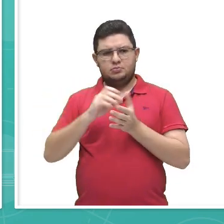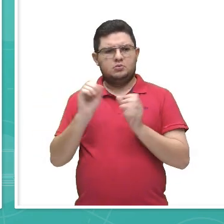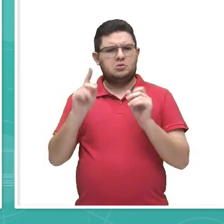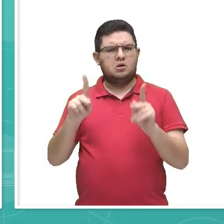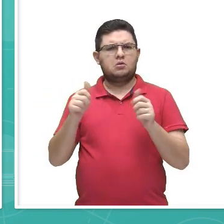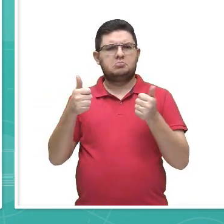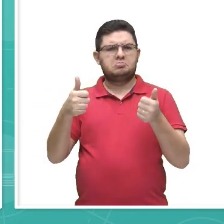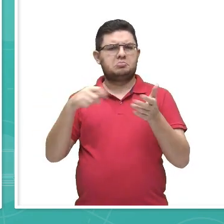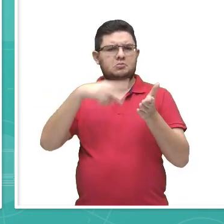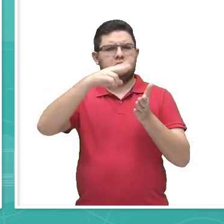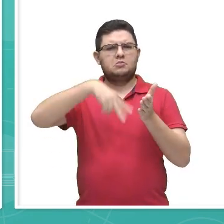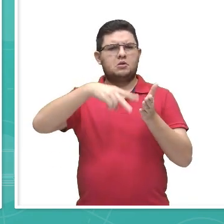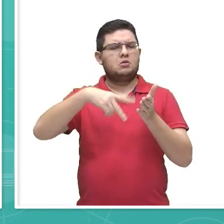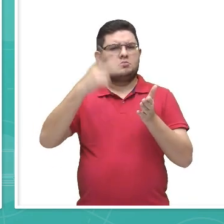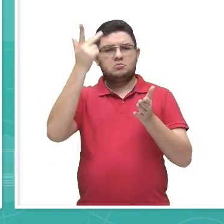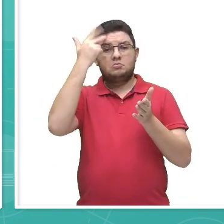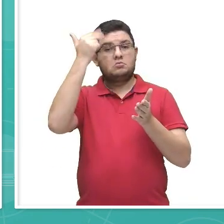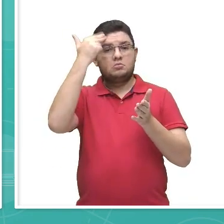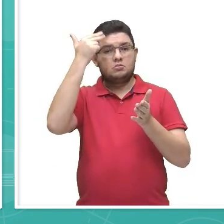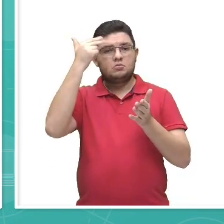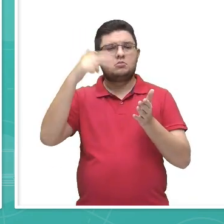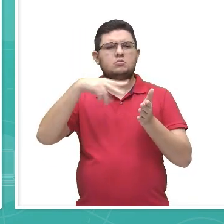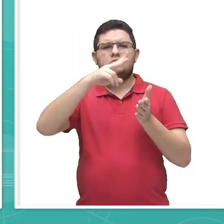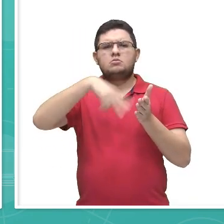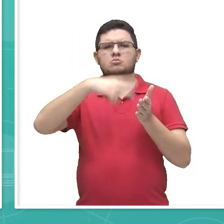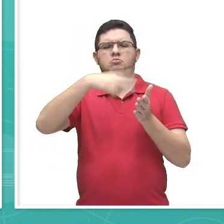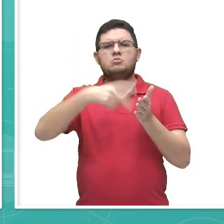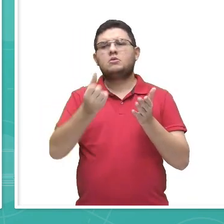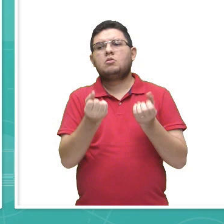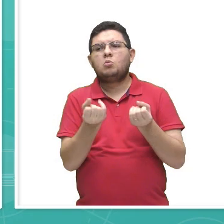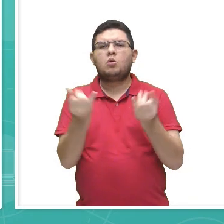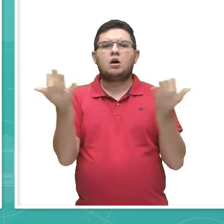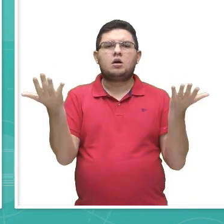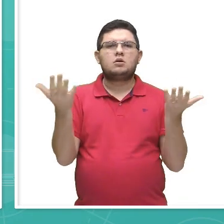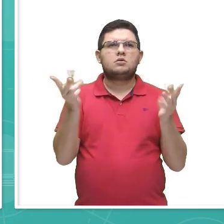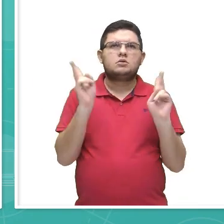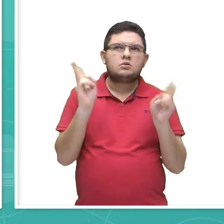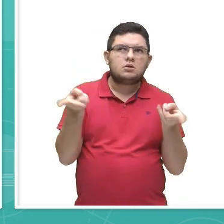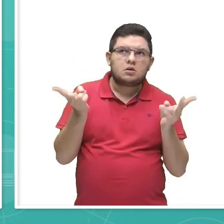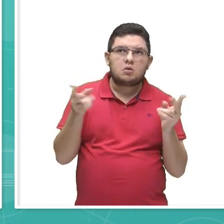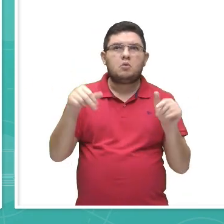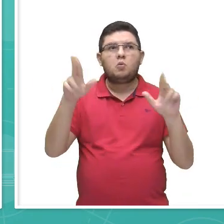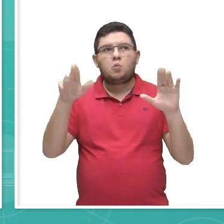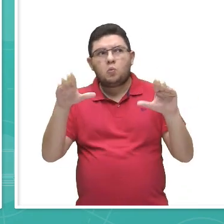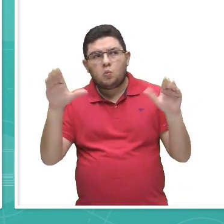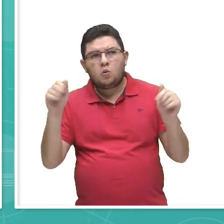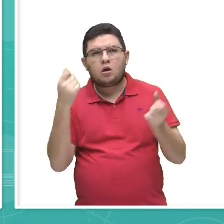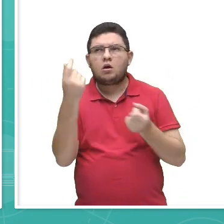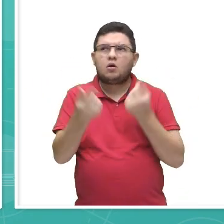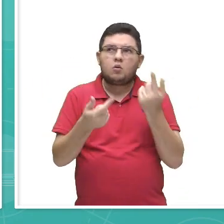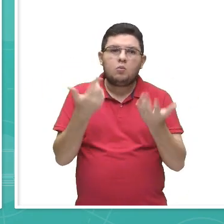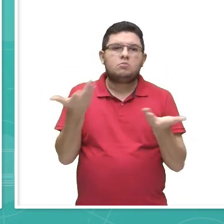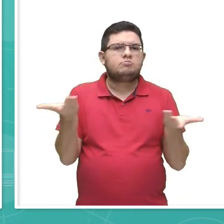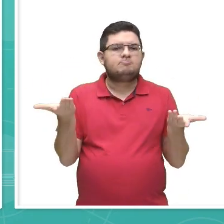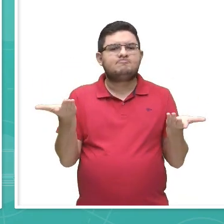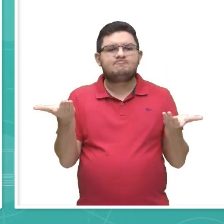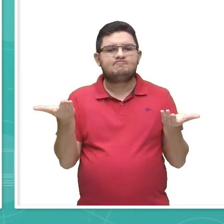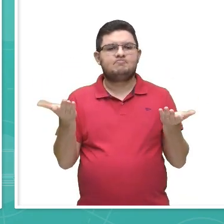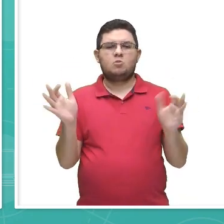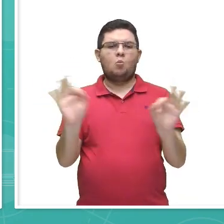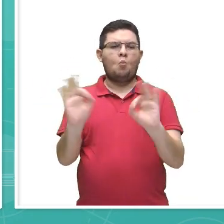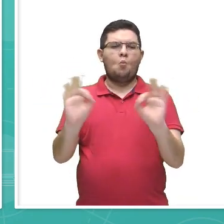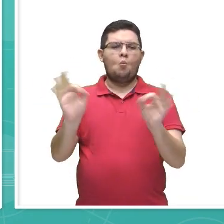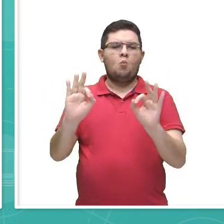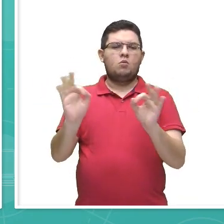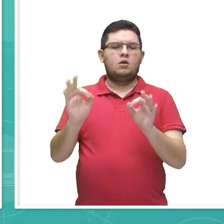Ok, ela lê, faz essa atividade, mas qual é a frequência que ela lê? Sempre, nunca, algumas vezes? Então, esse daqui